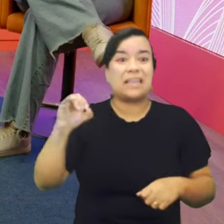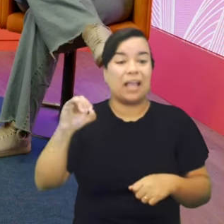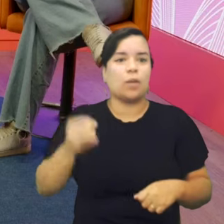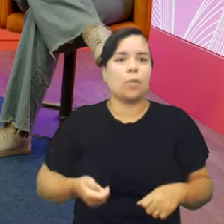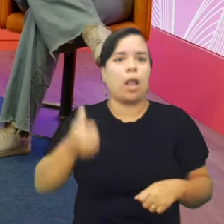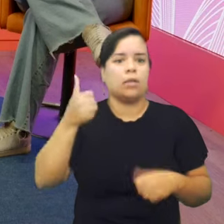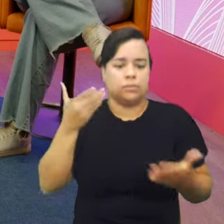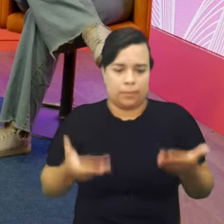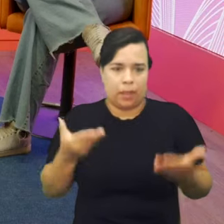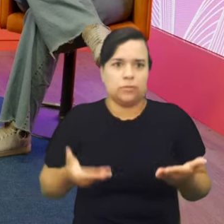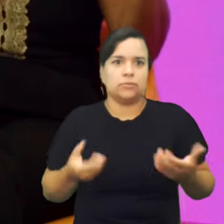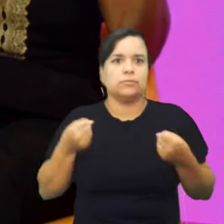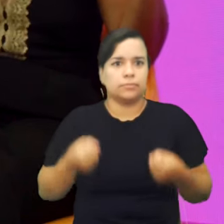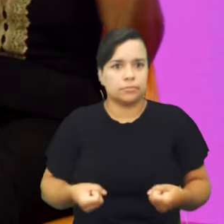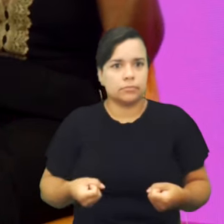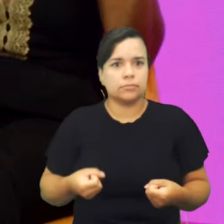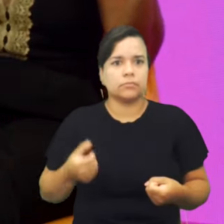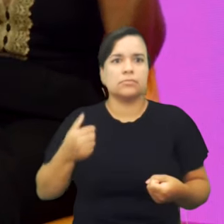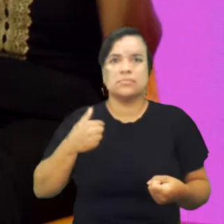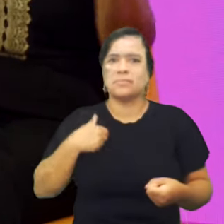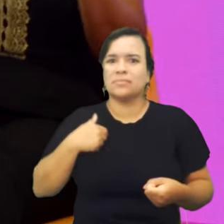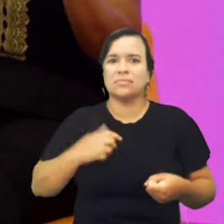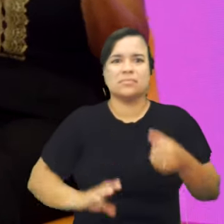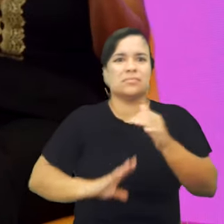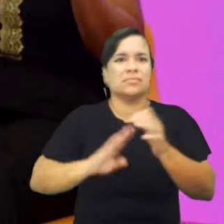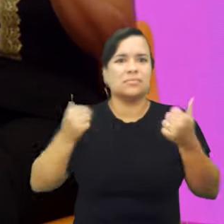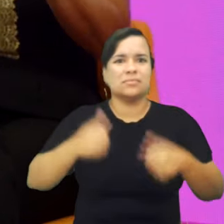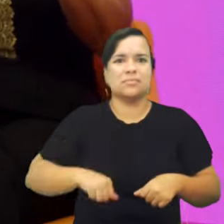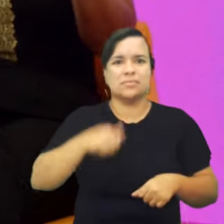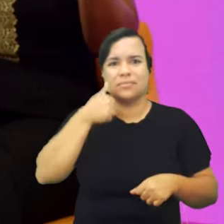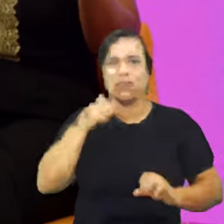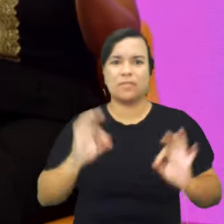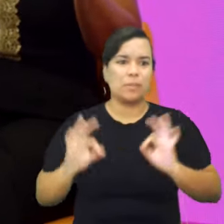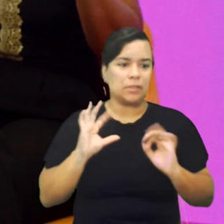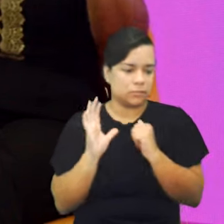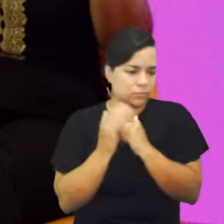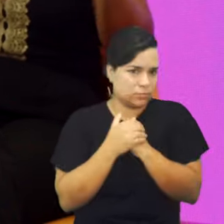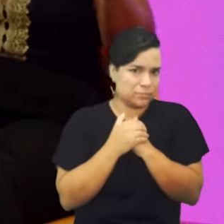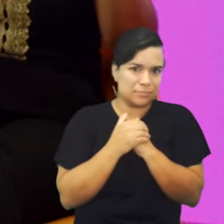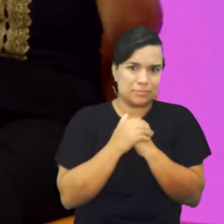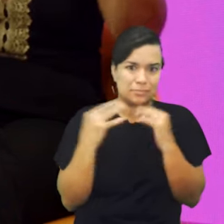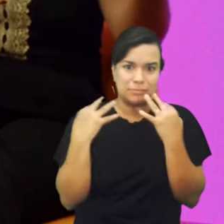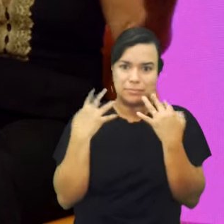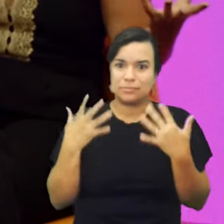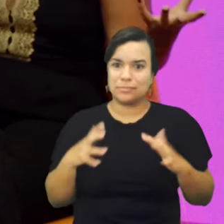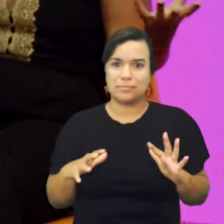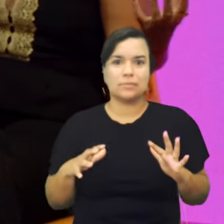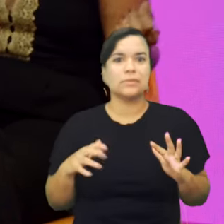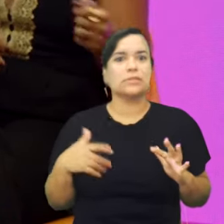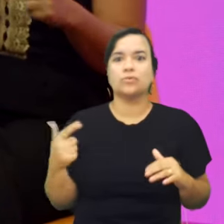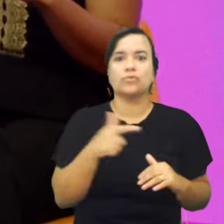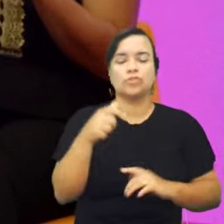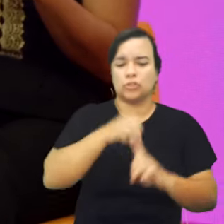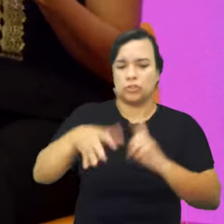Naquele momento, eu realmente estava no meu colapso. O meu feminino, eu só queria me esconder. Queria me esconder, não tinha mais uma vida